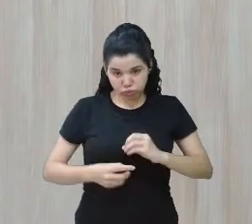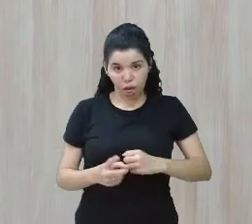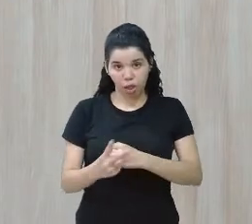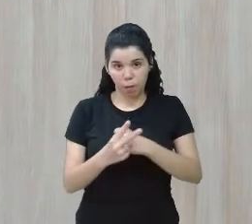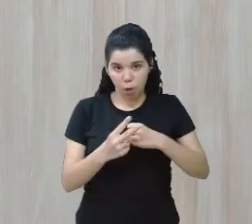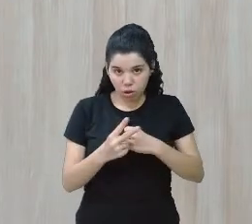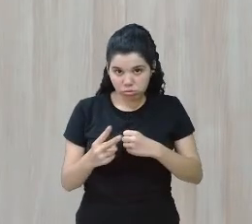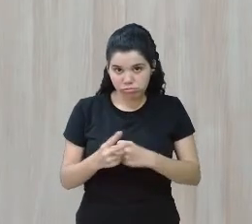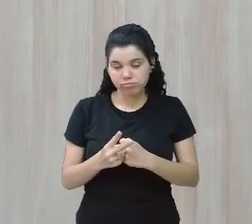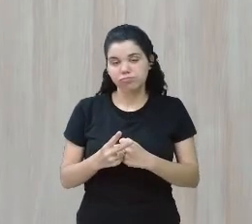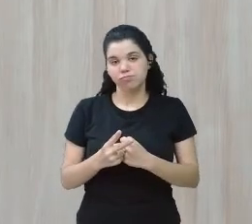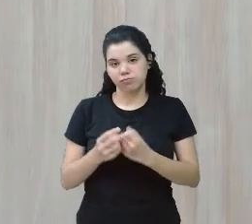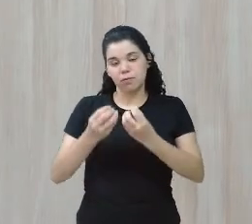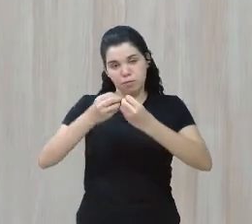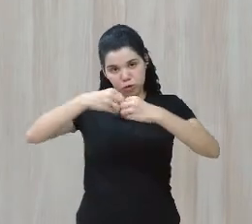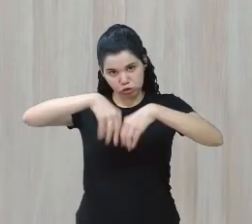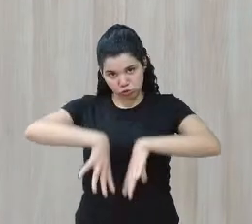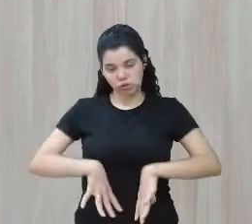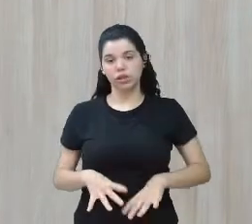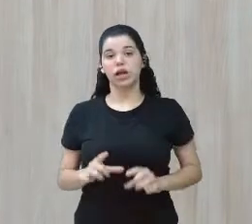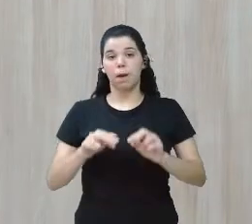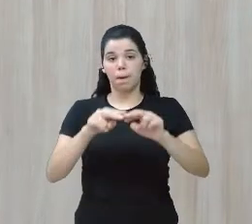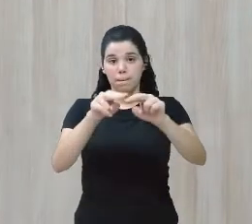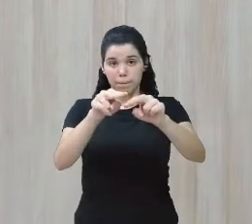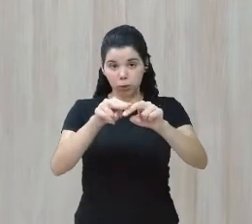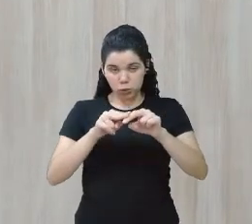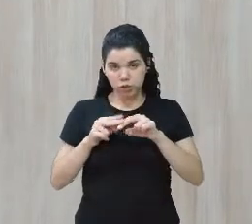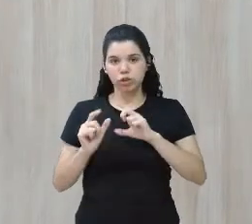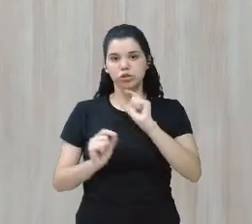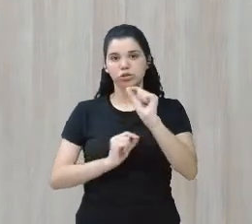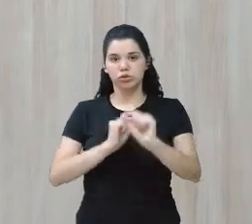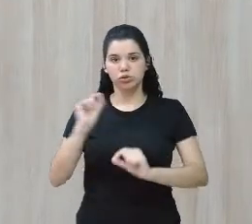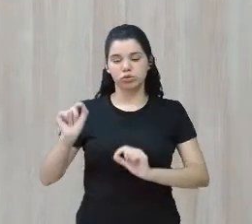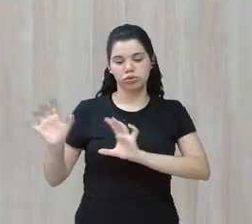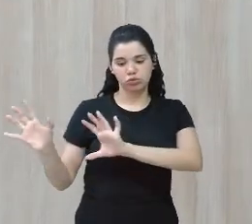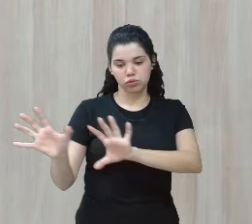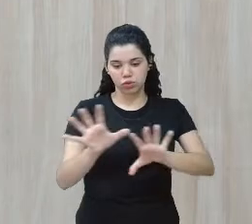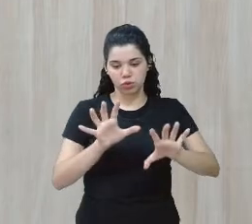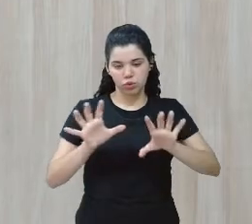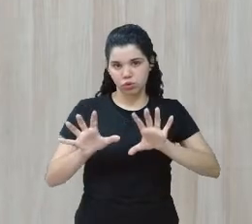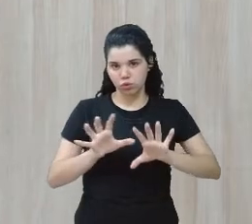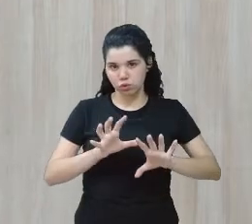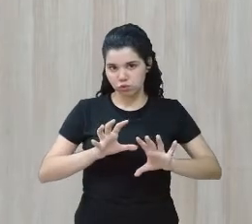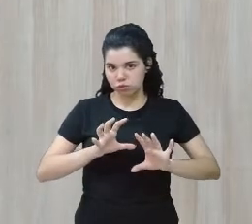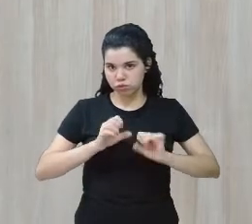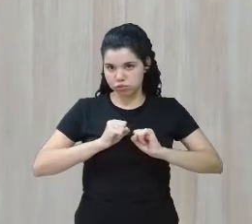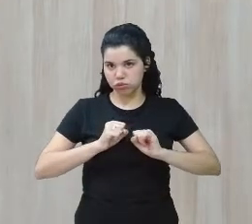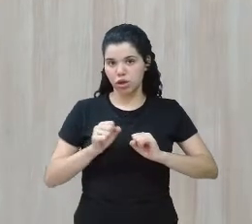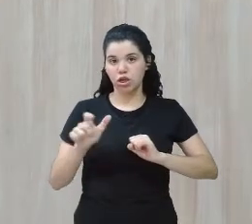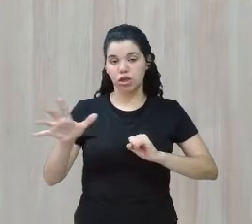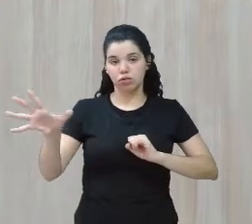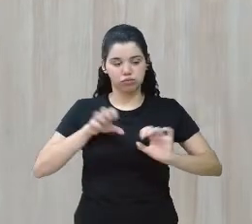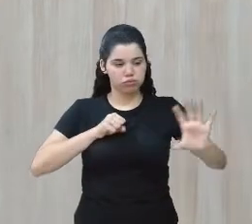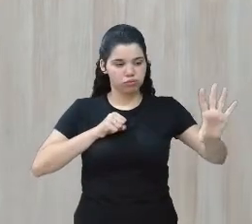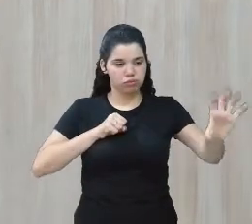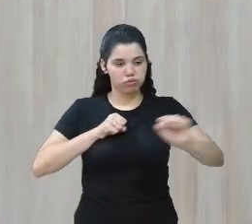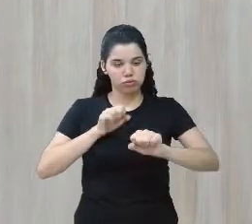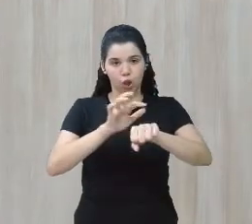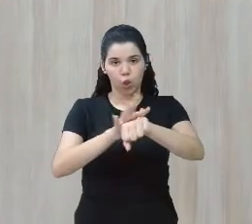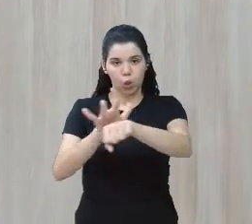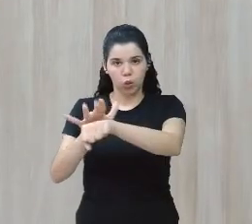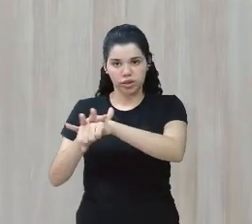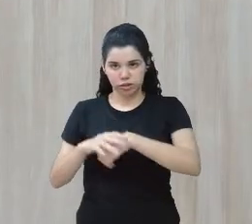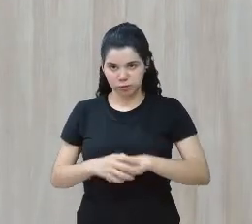aula anterior. E isso faz com que ocorra o contágio com todas as outras doenças.